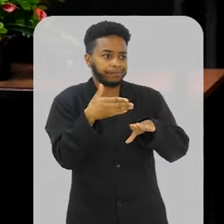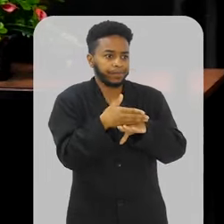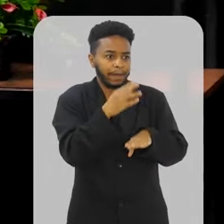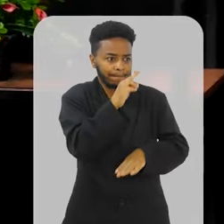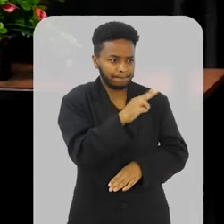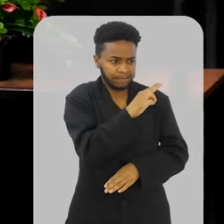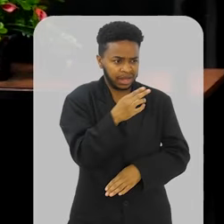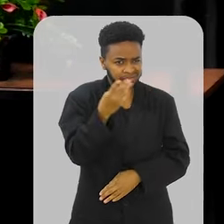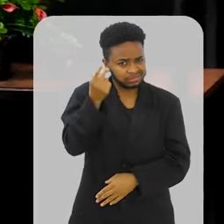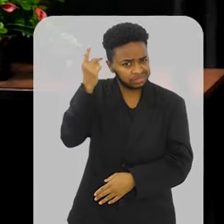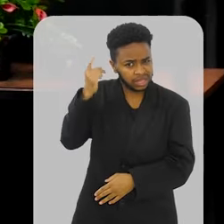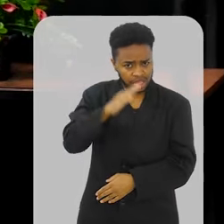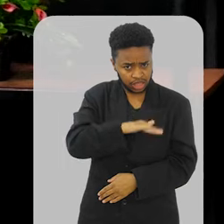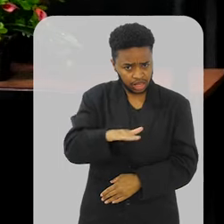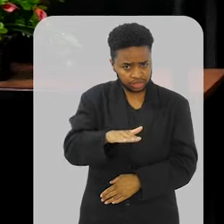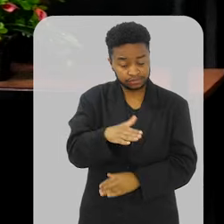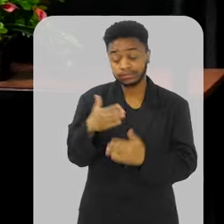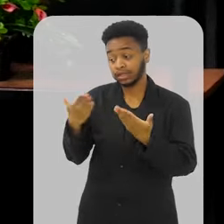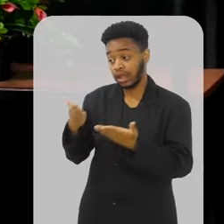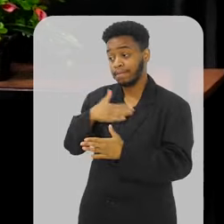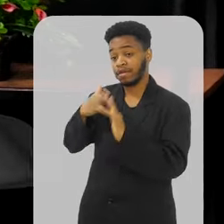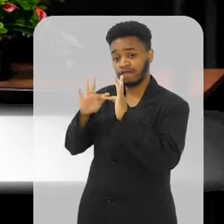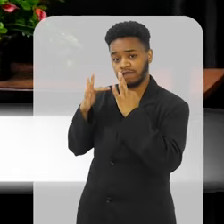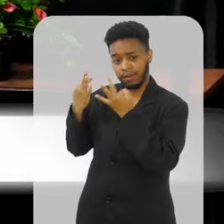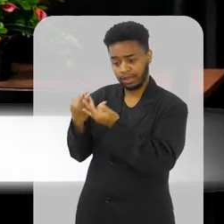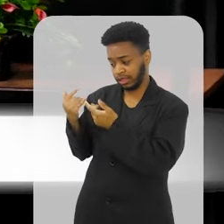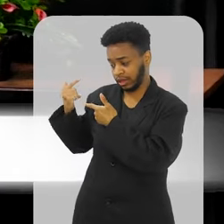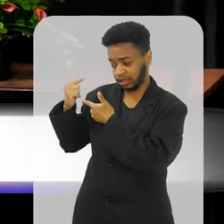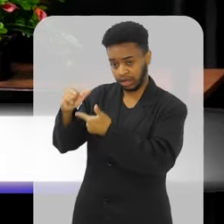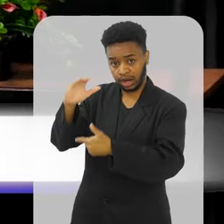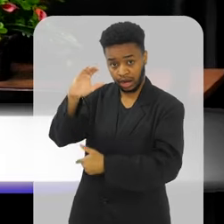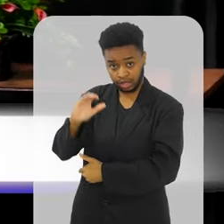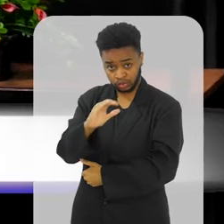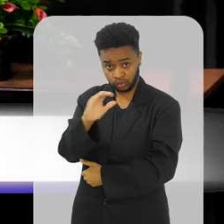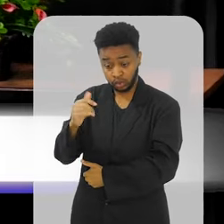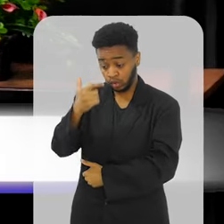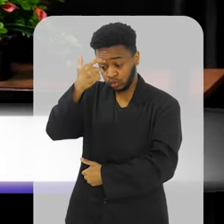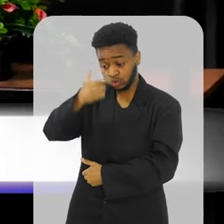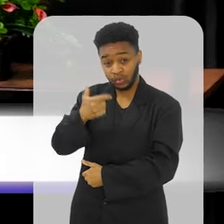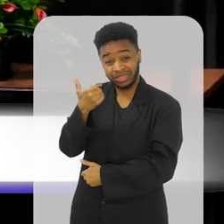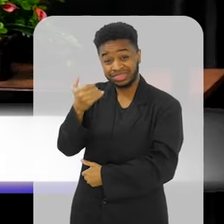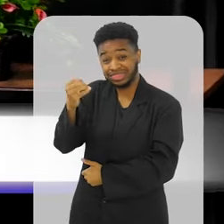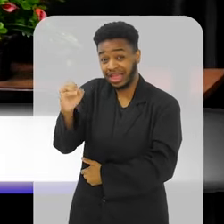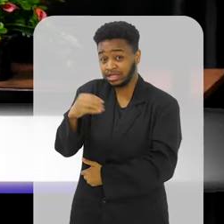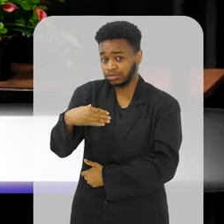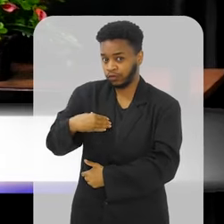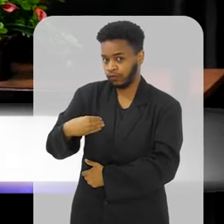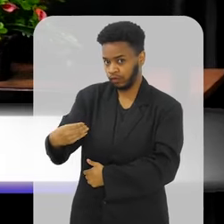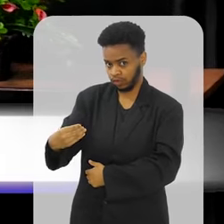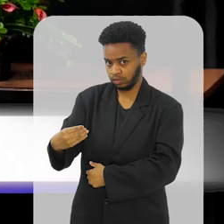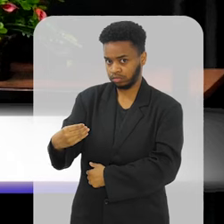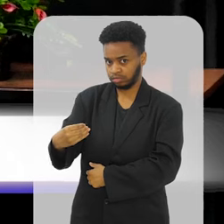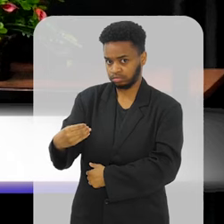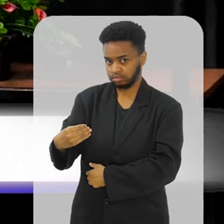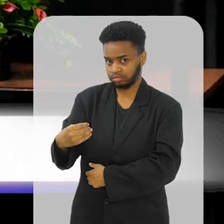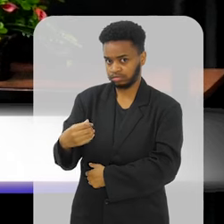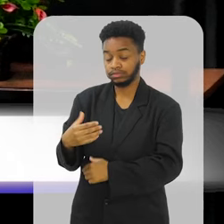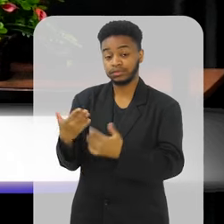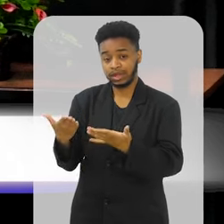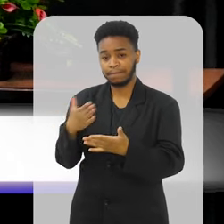Luzia eu minha família tradicional católica lá do Engenho Novo Eu sou o 10mo filho de uma família